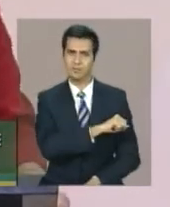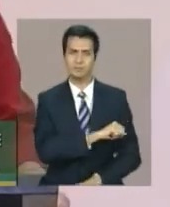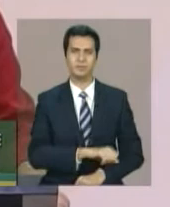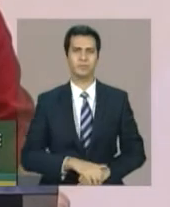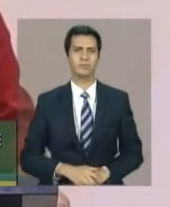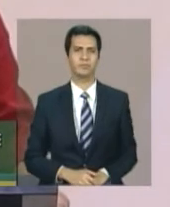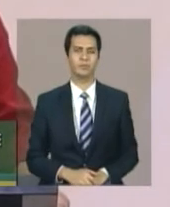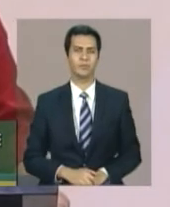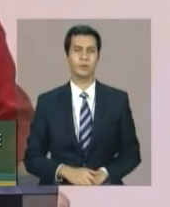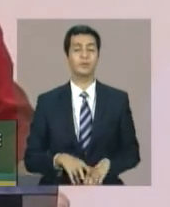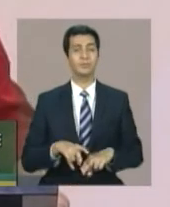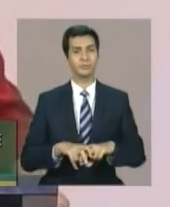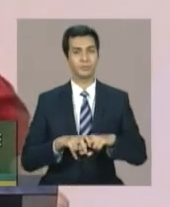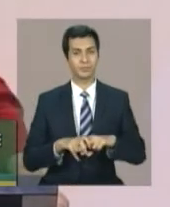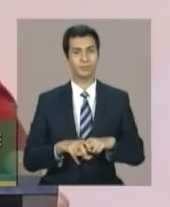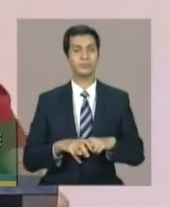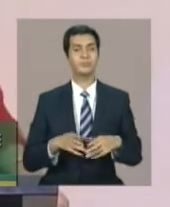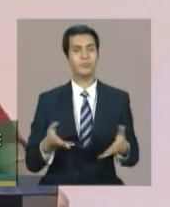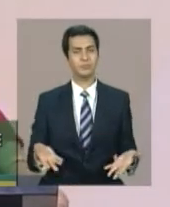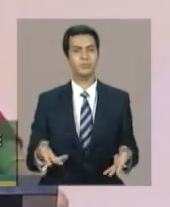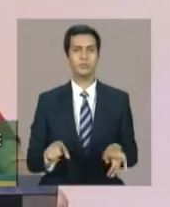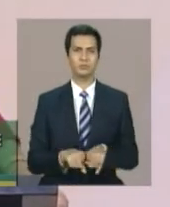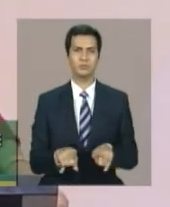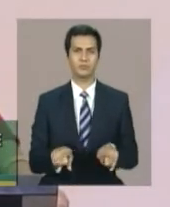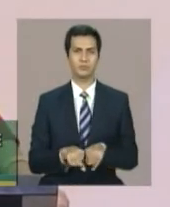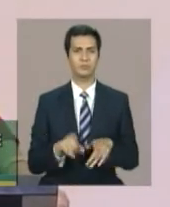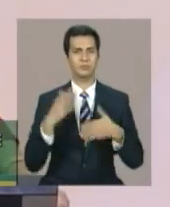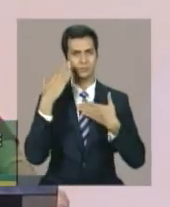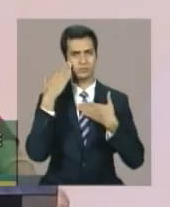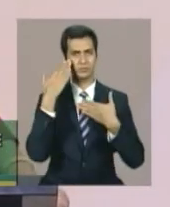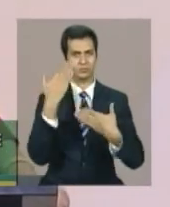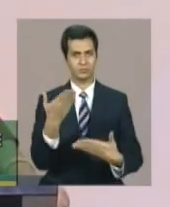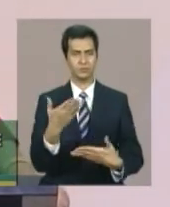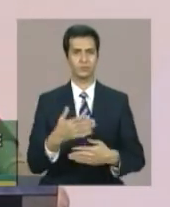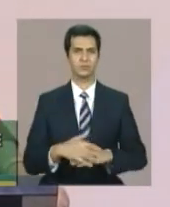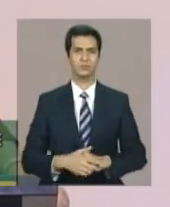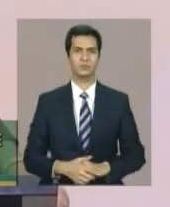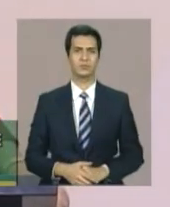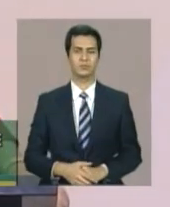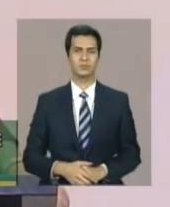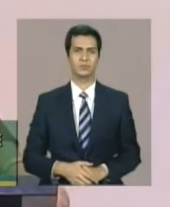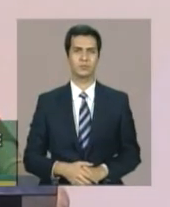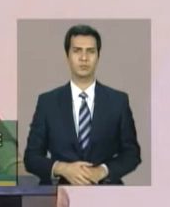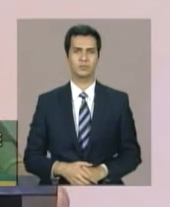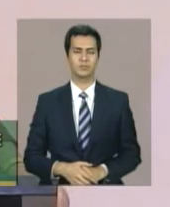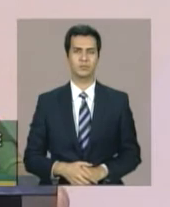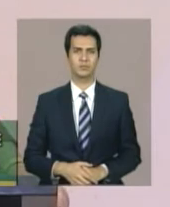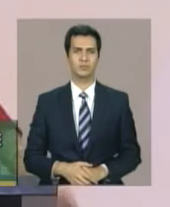eficiente. Por isso, eu também agradeço aqui a